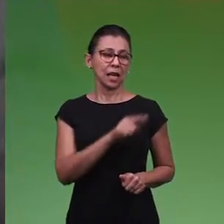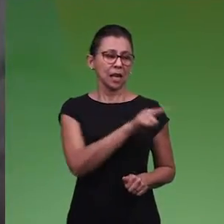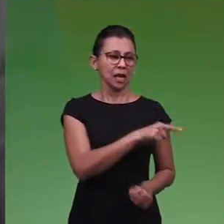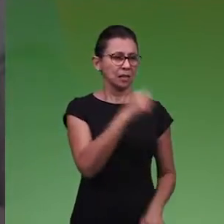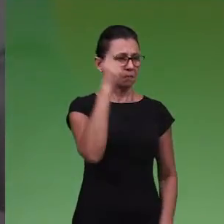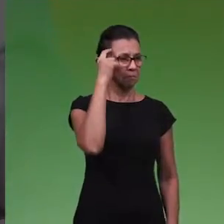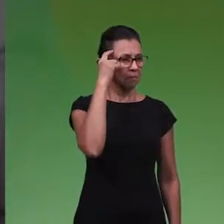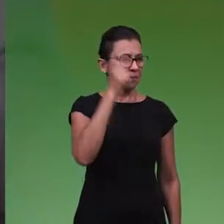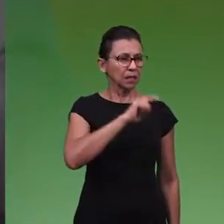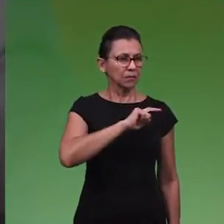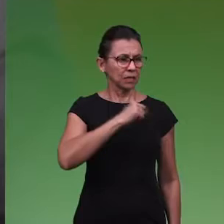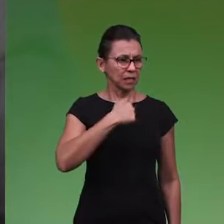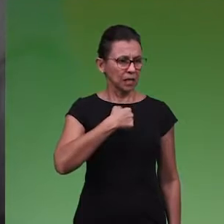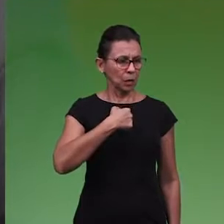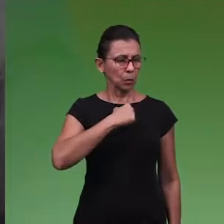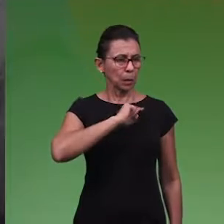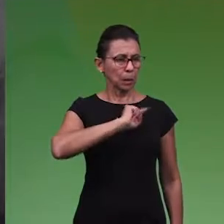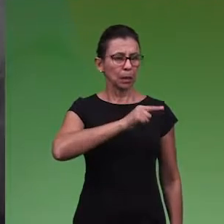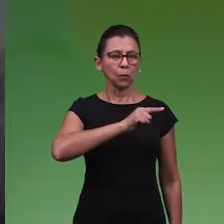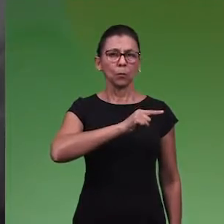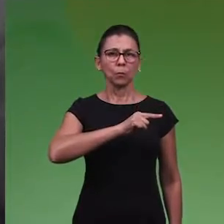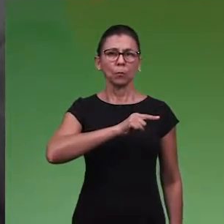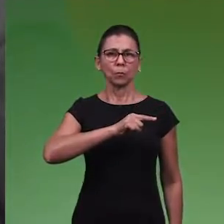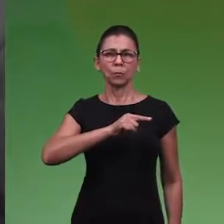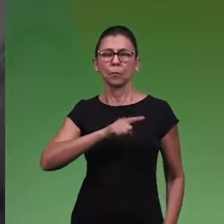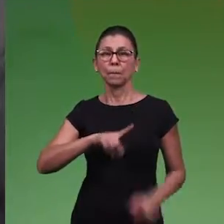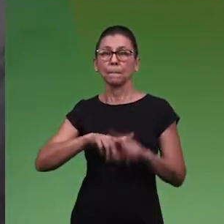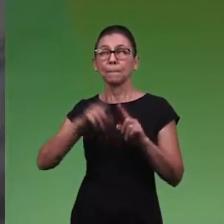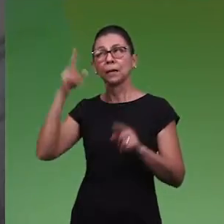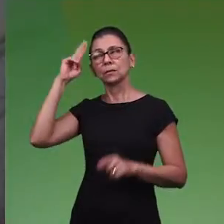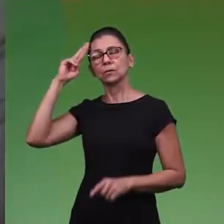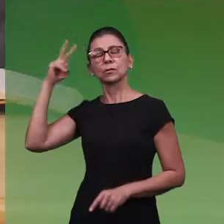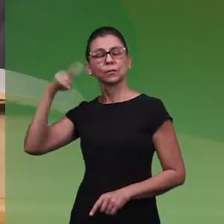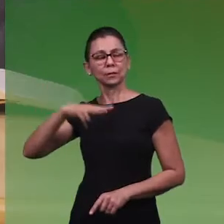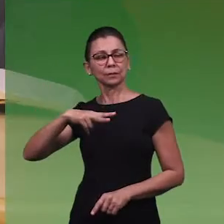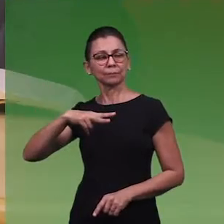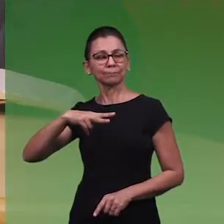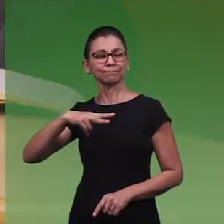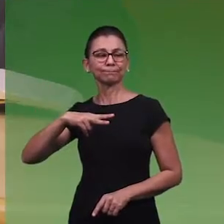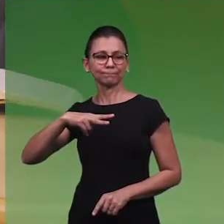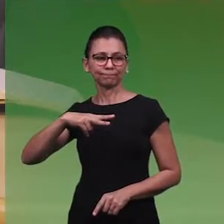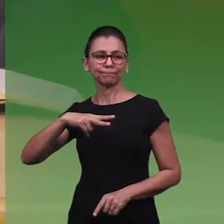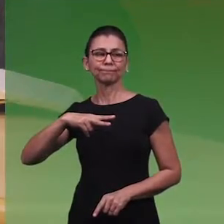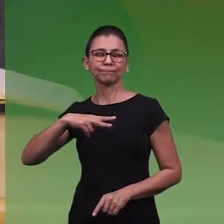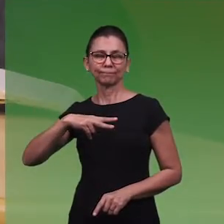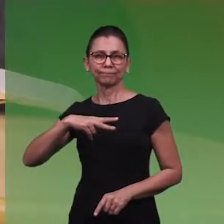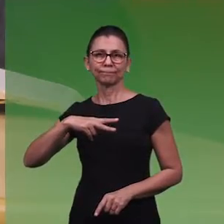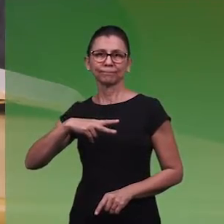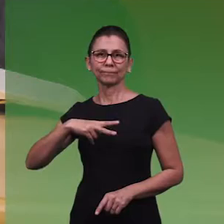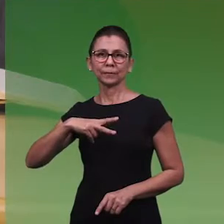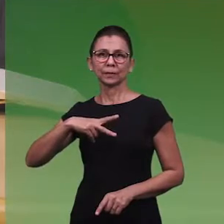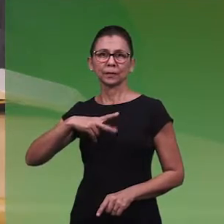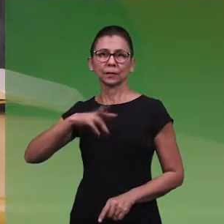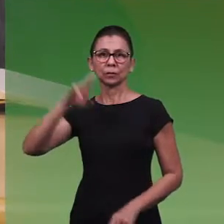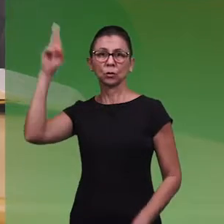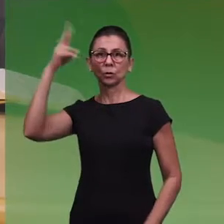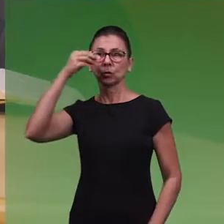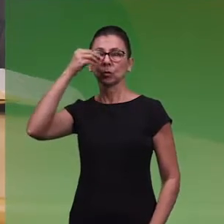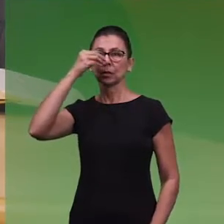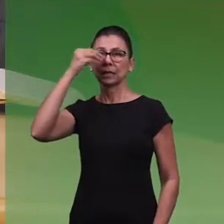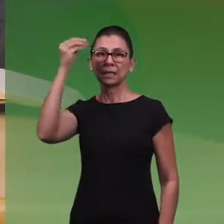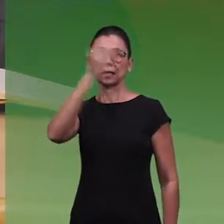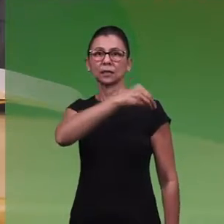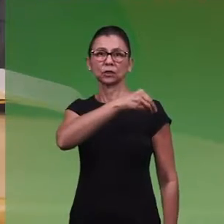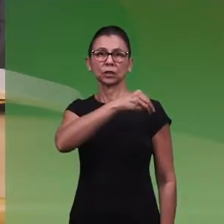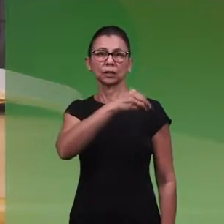Senhor estava, e nós vamos ver por que estava. Então, em consequência disso, Deus rejeita Saul e disse a ele